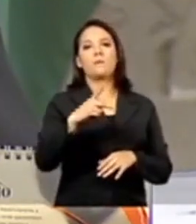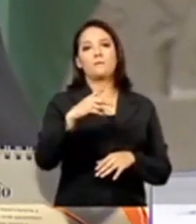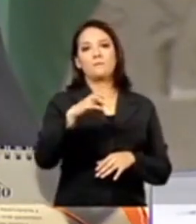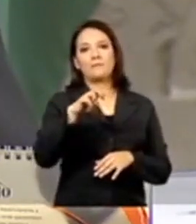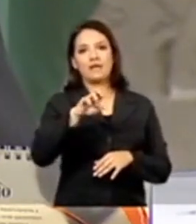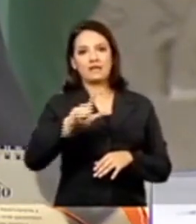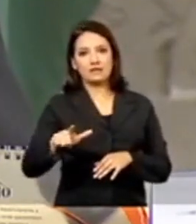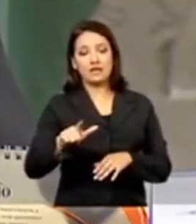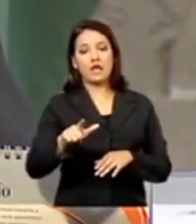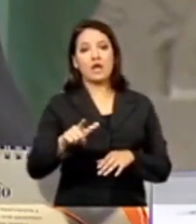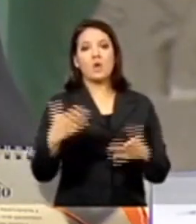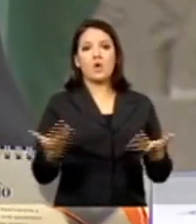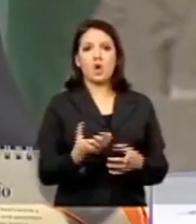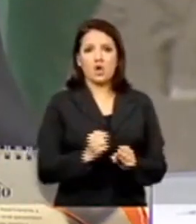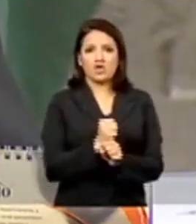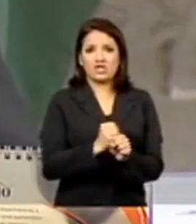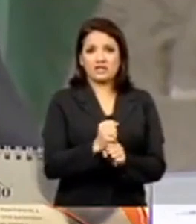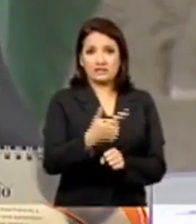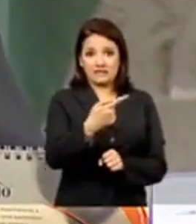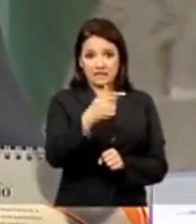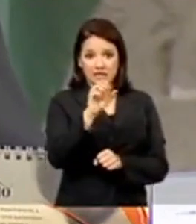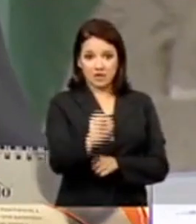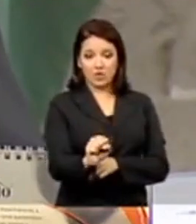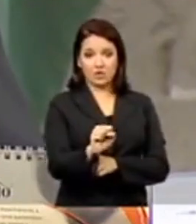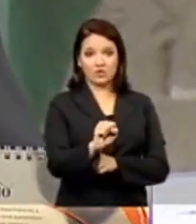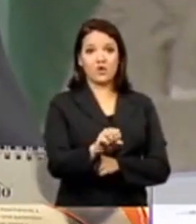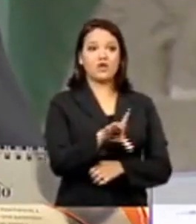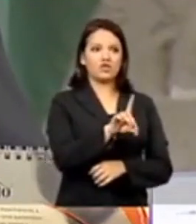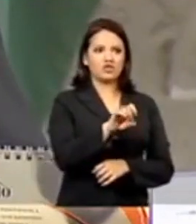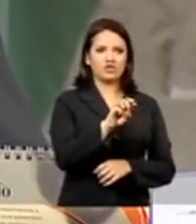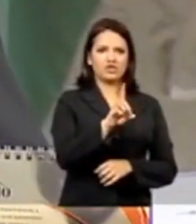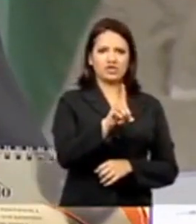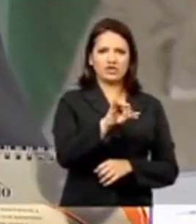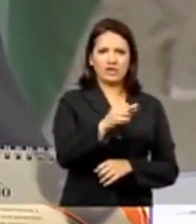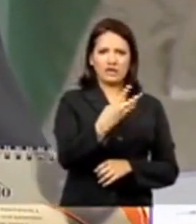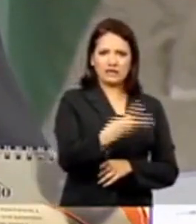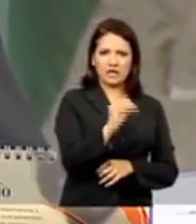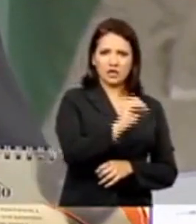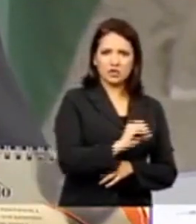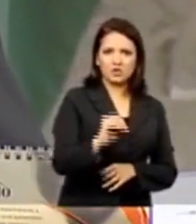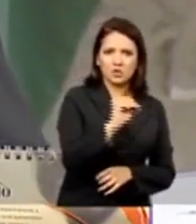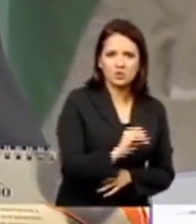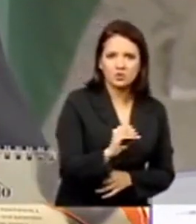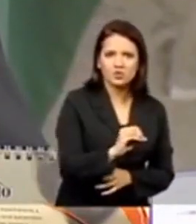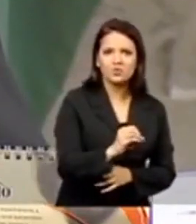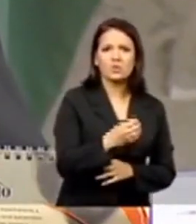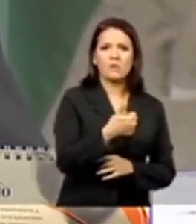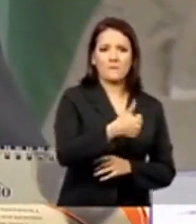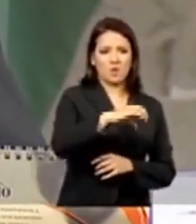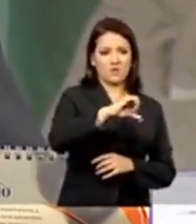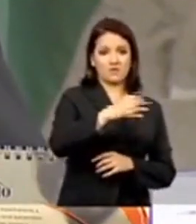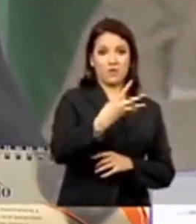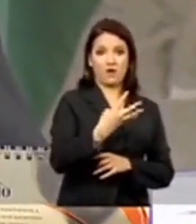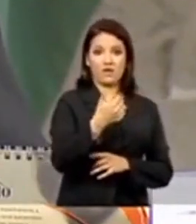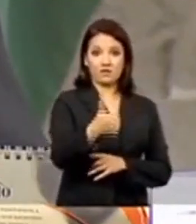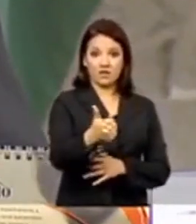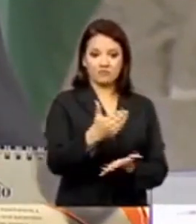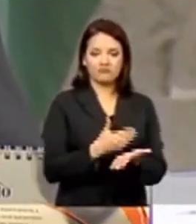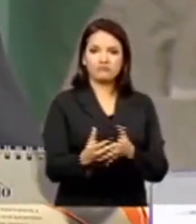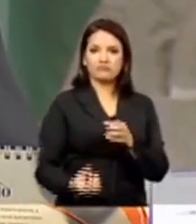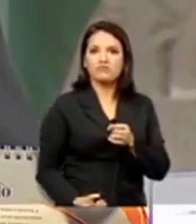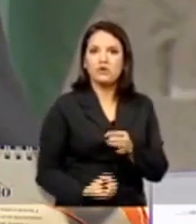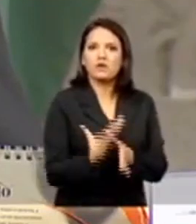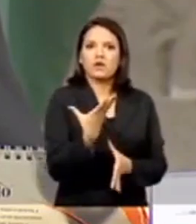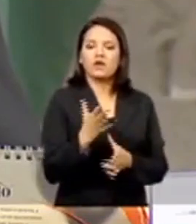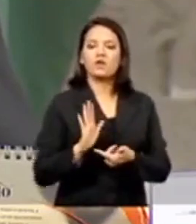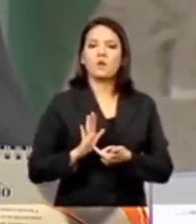3 de outubro de 1941, o nosso Código de Processo Penal consolidou a posição do Ministério